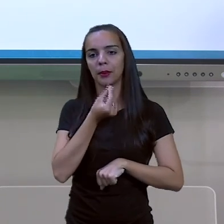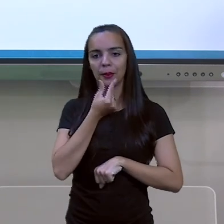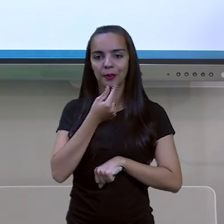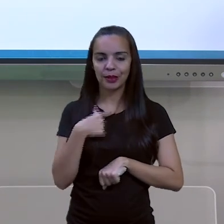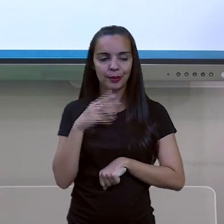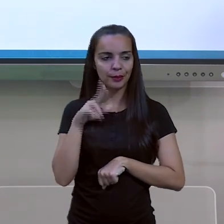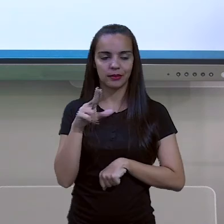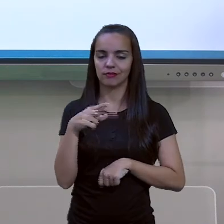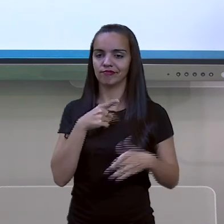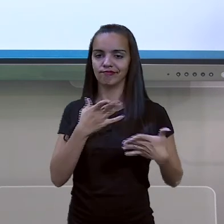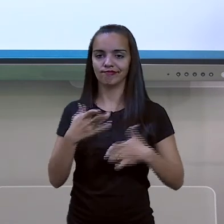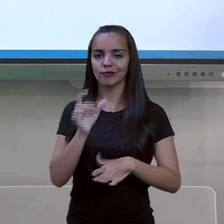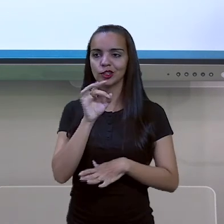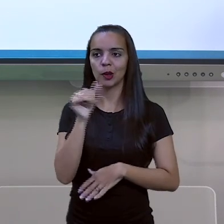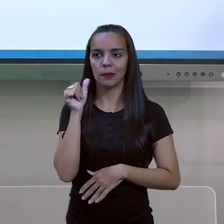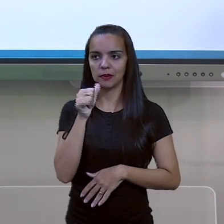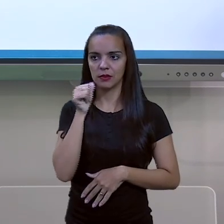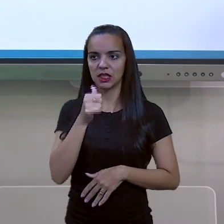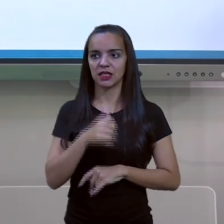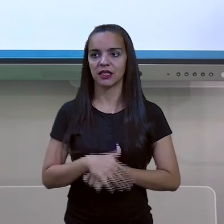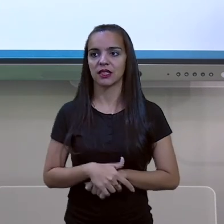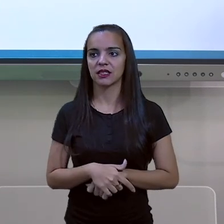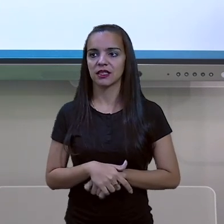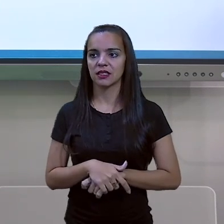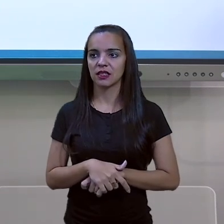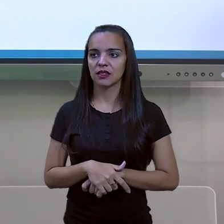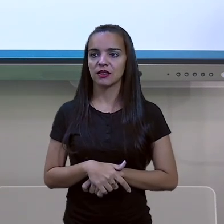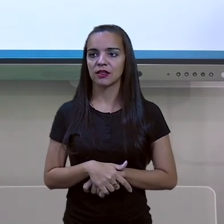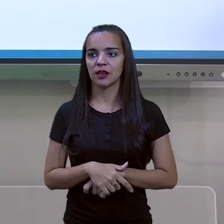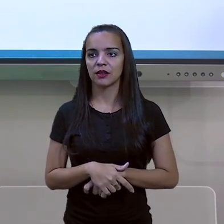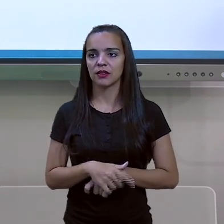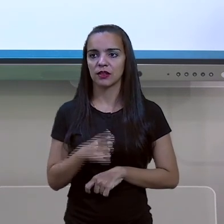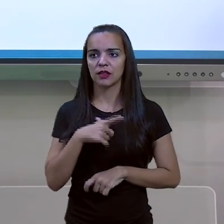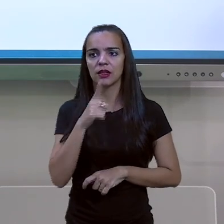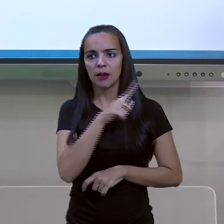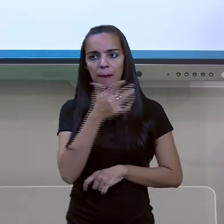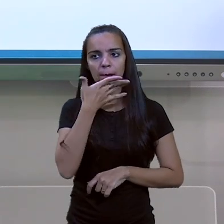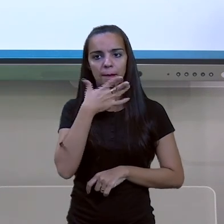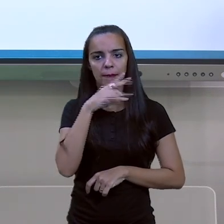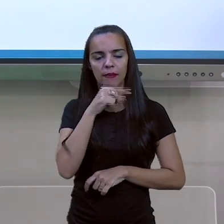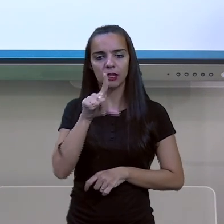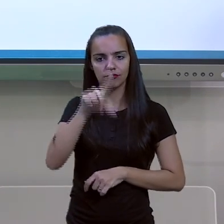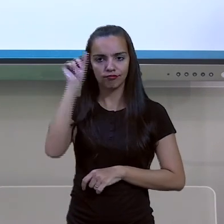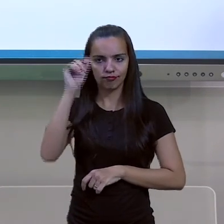veio. Somos todas meninas. E quem deu o meu nome foi